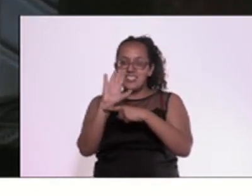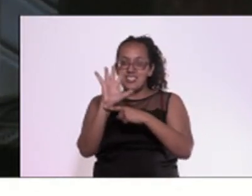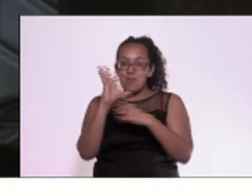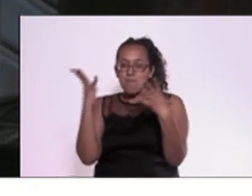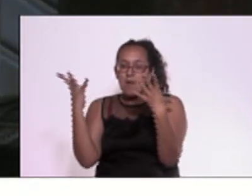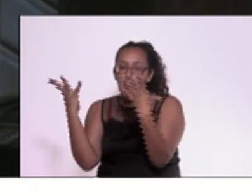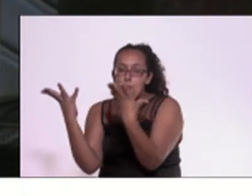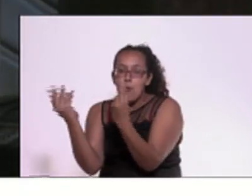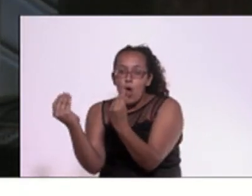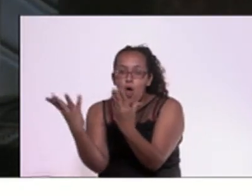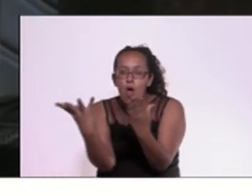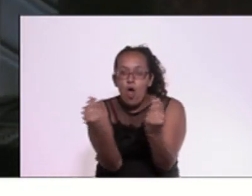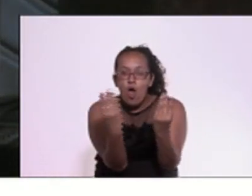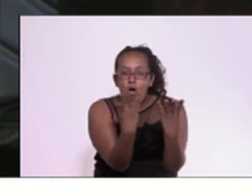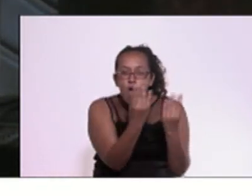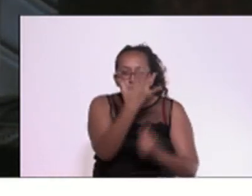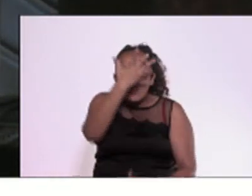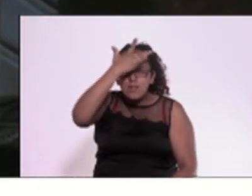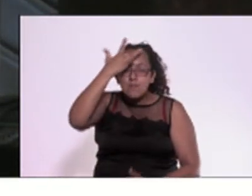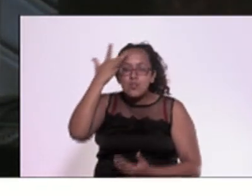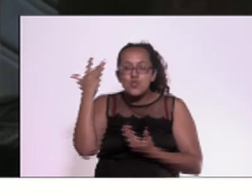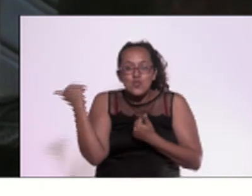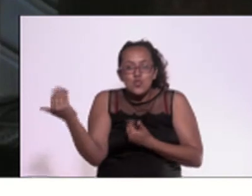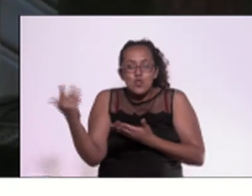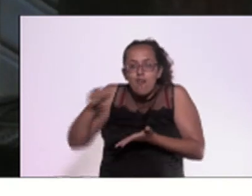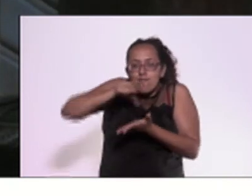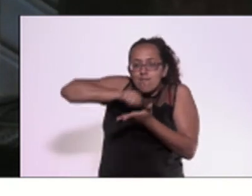Estavam tímidos, viu? É só...